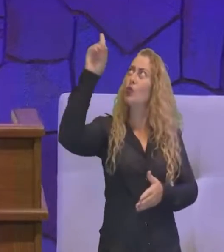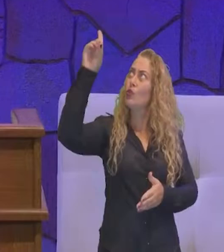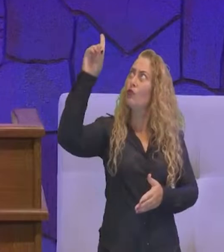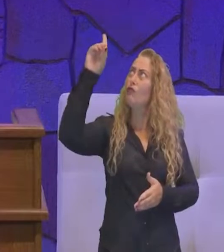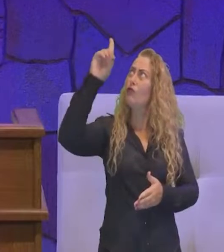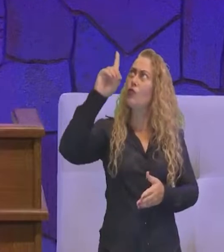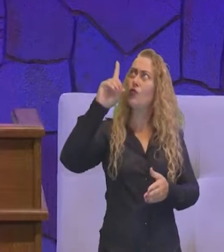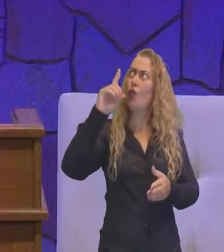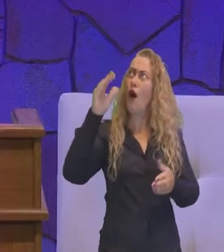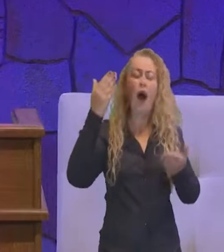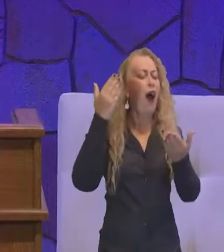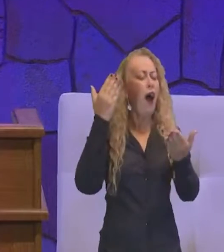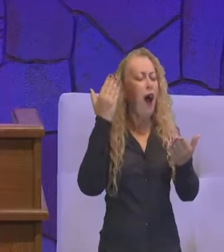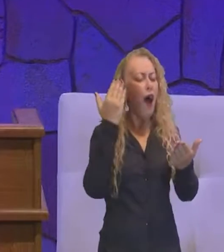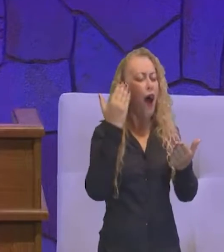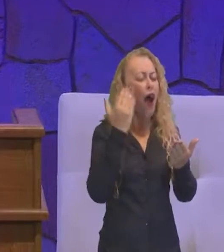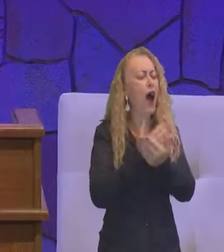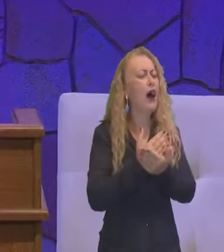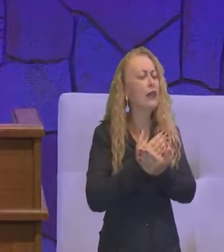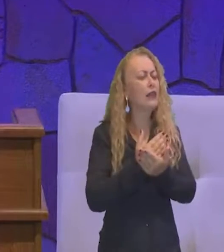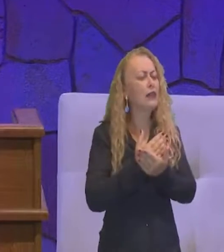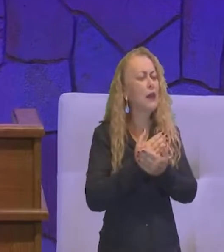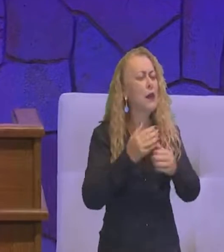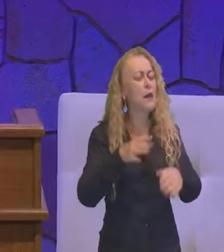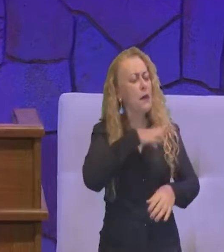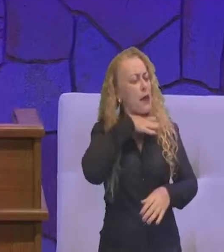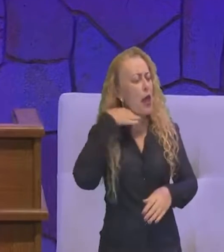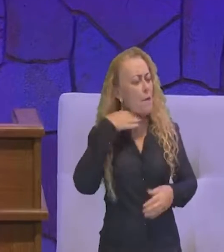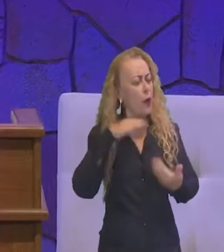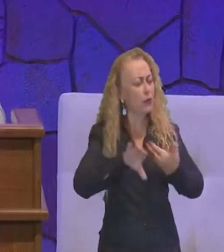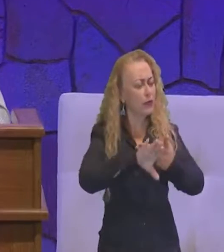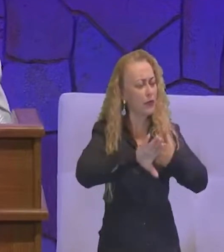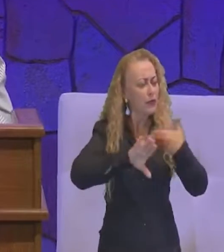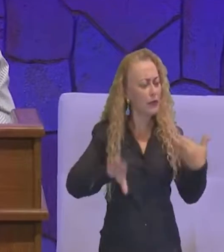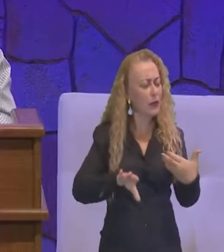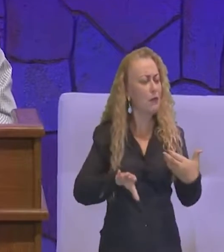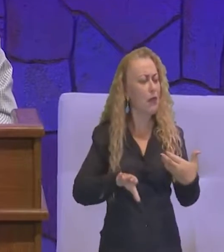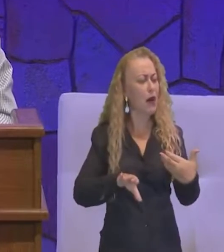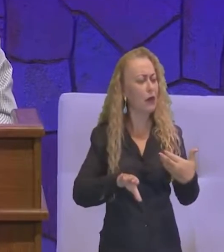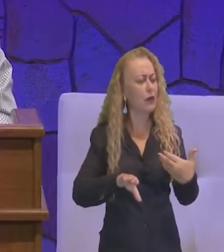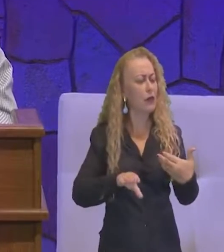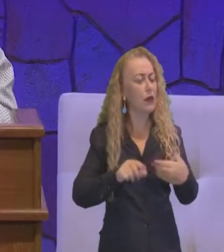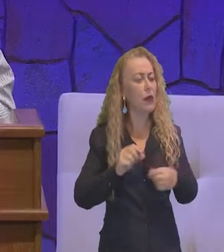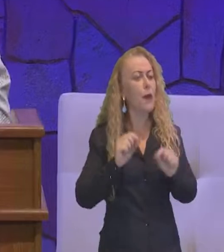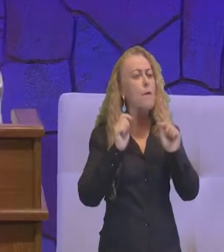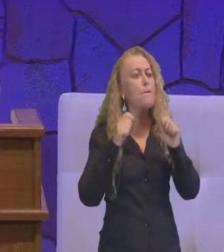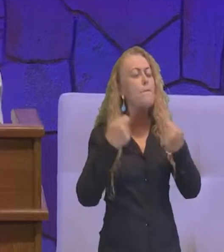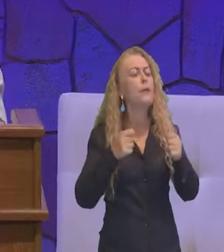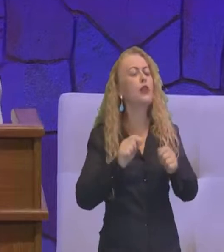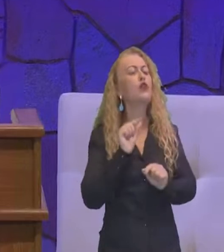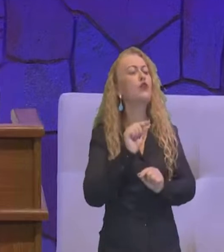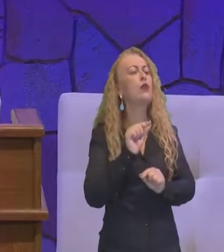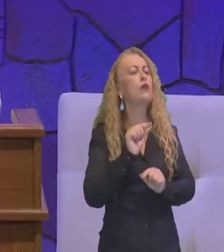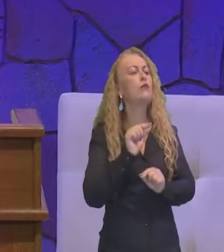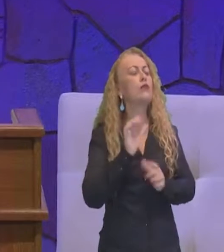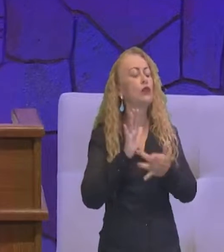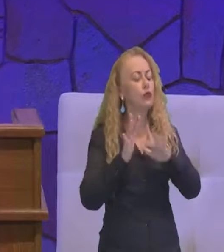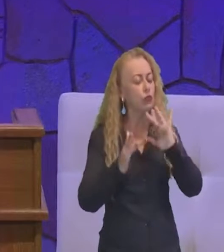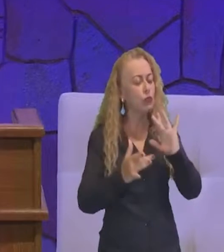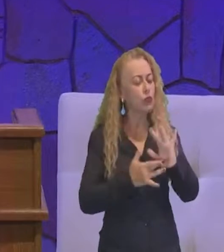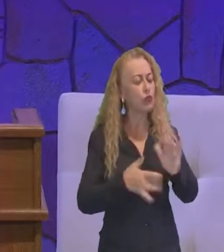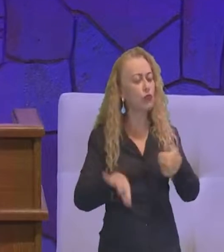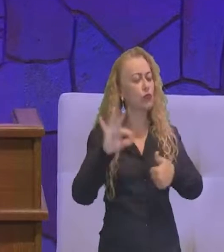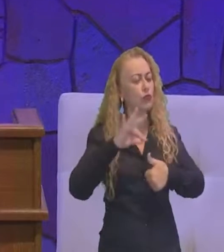que a morte nos separe, é necessário, é indispensável que Jesus Cristo